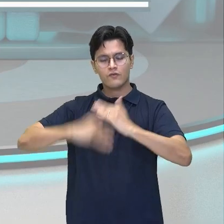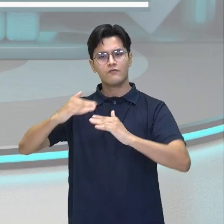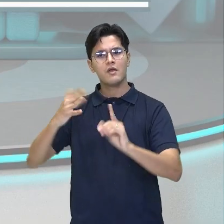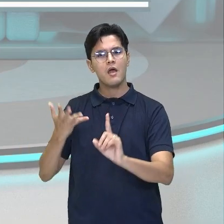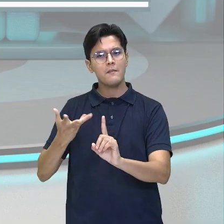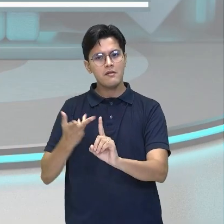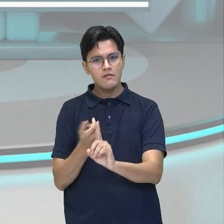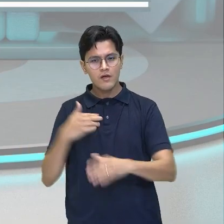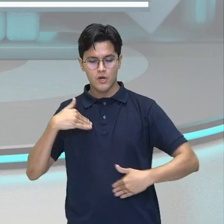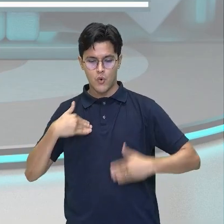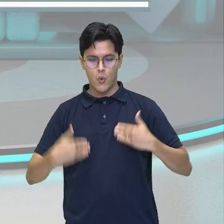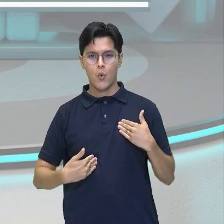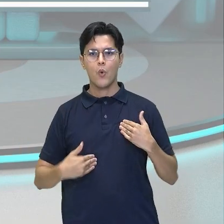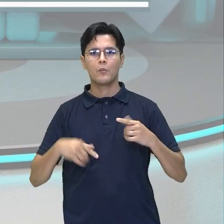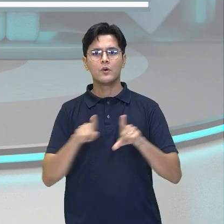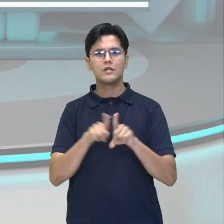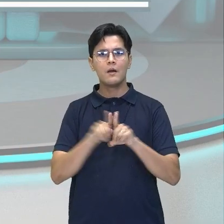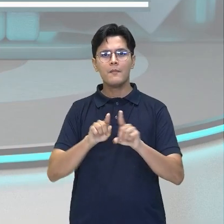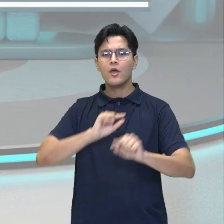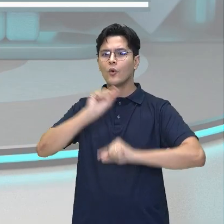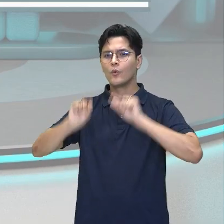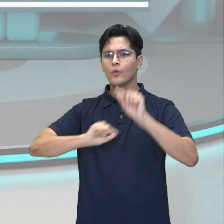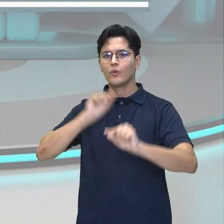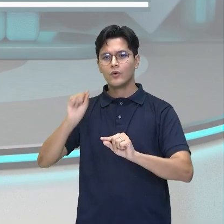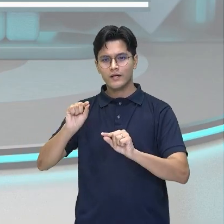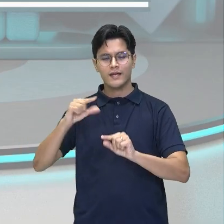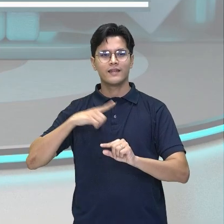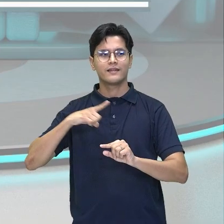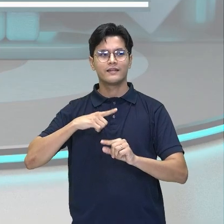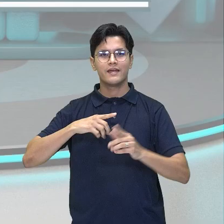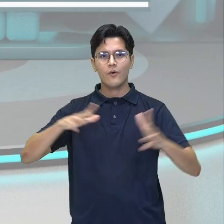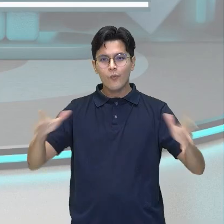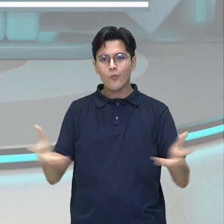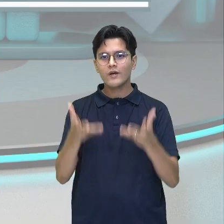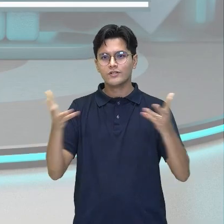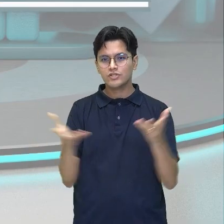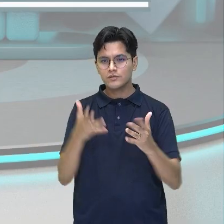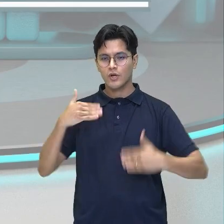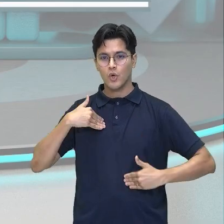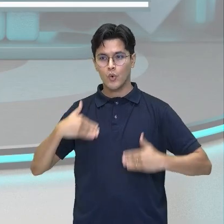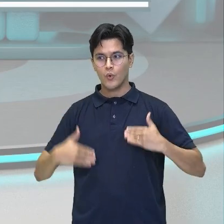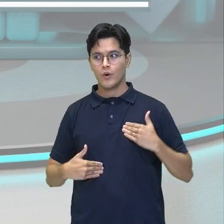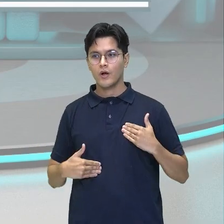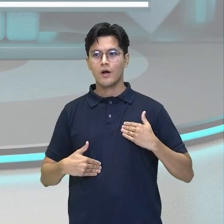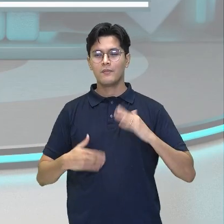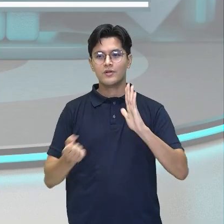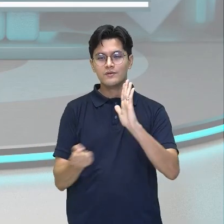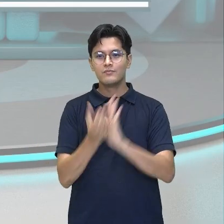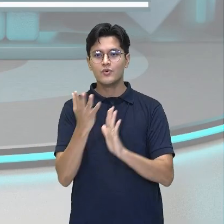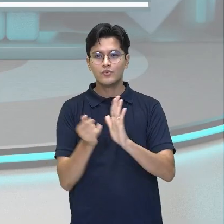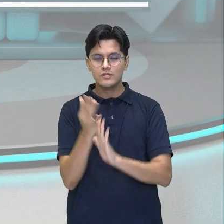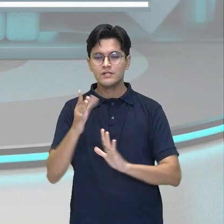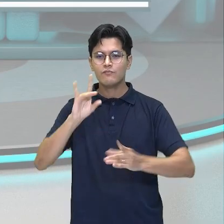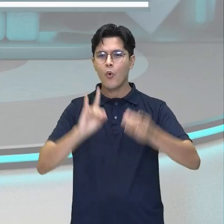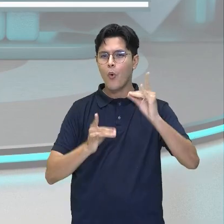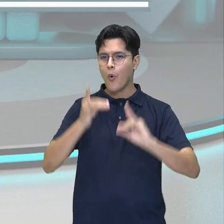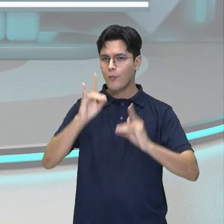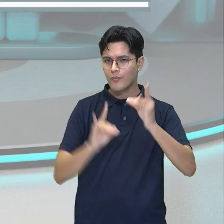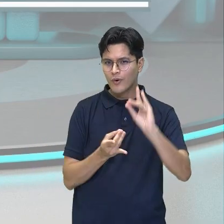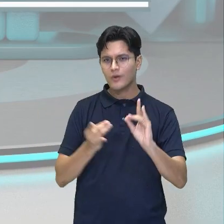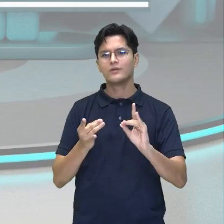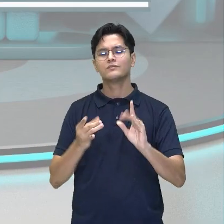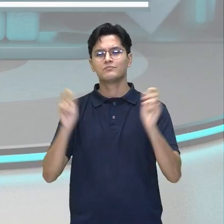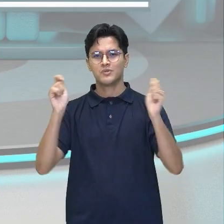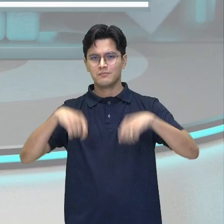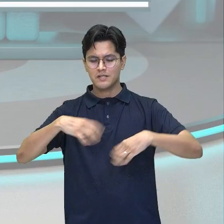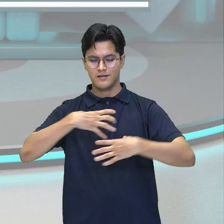corporais, você vai estar também trazendo, né, estimulando o seu corpo para produzir esses hormônios que causam essa sensação de